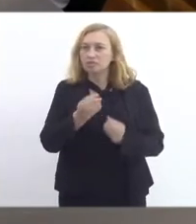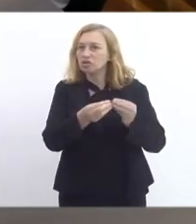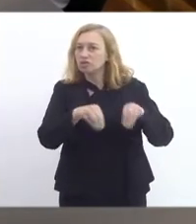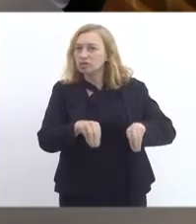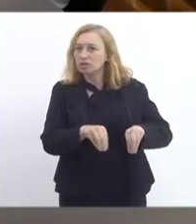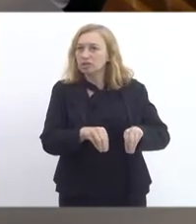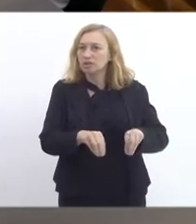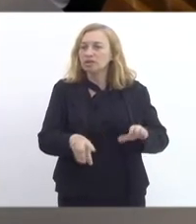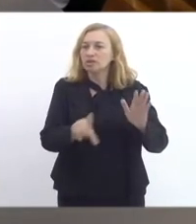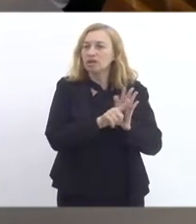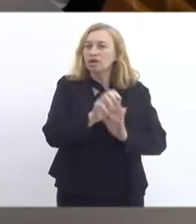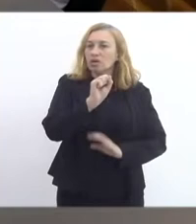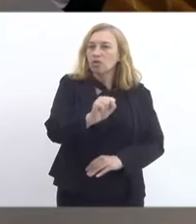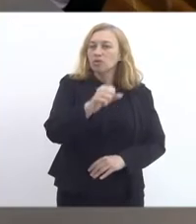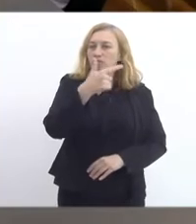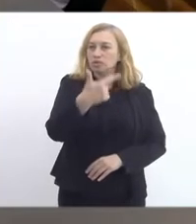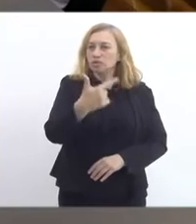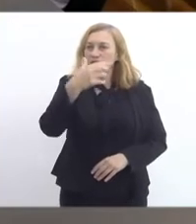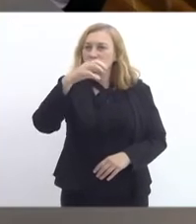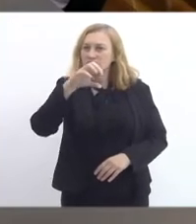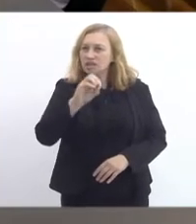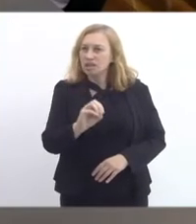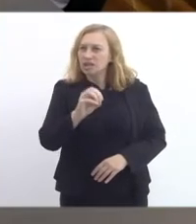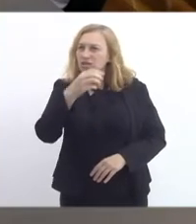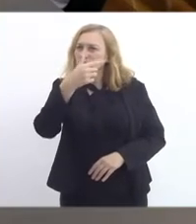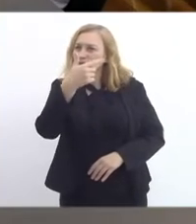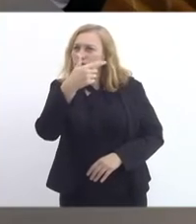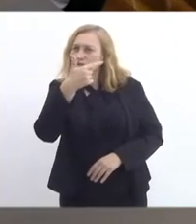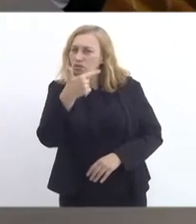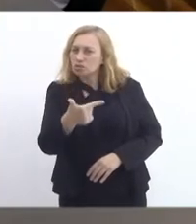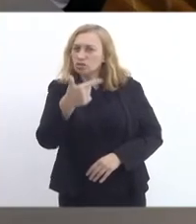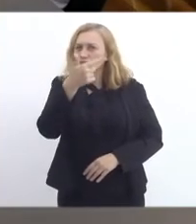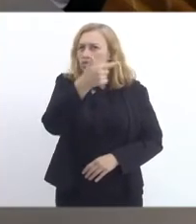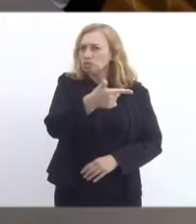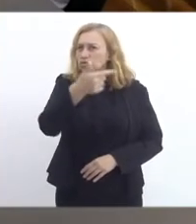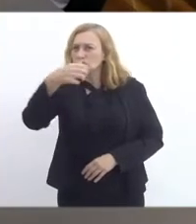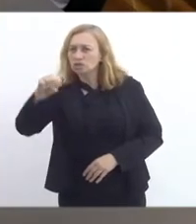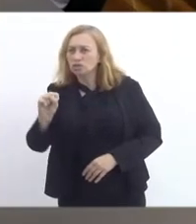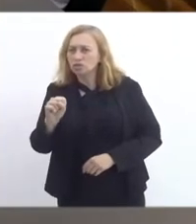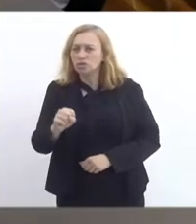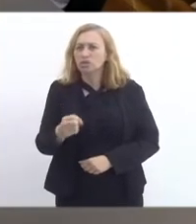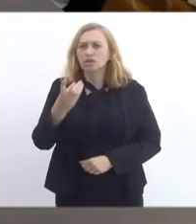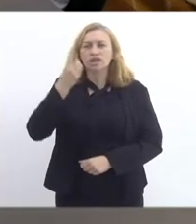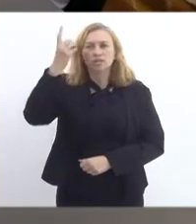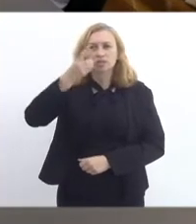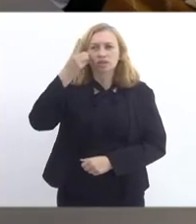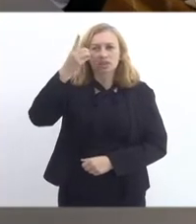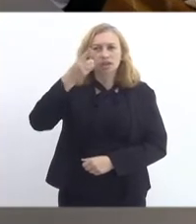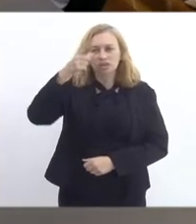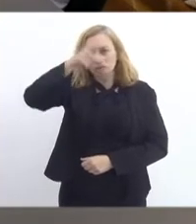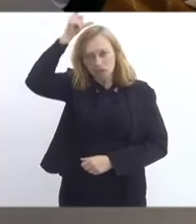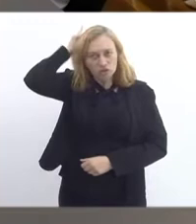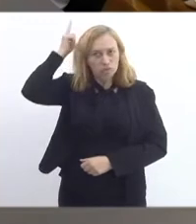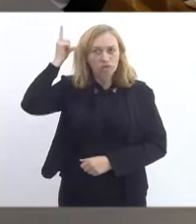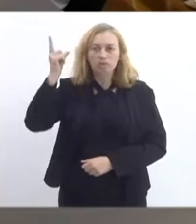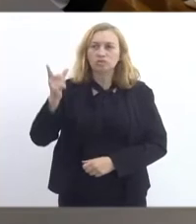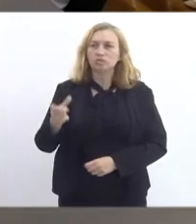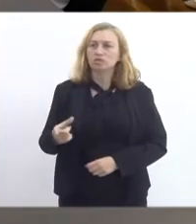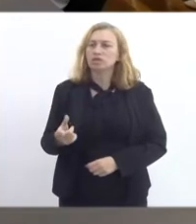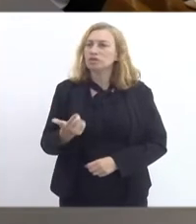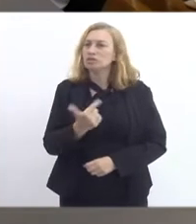prejudicabilidade pela lei 8202 de 10 de dezembro de 18. Deputado Luiz Paulo, ele devolveu sem